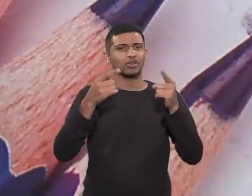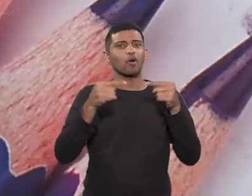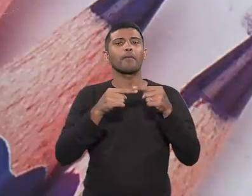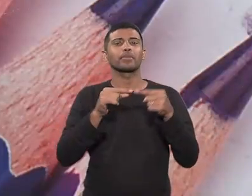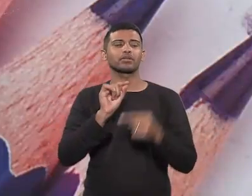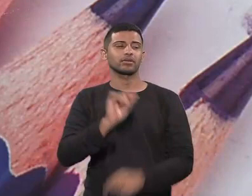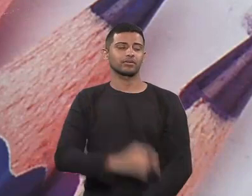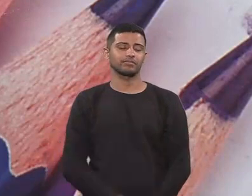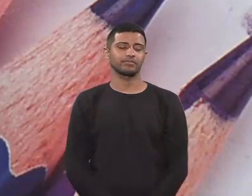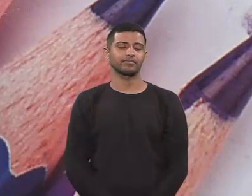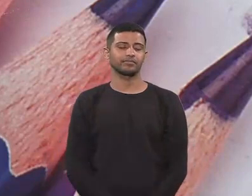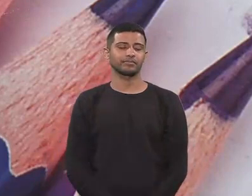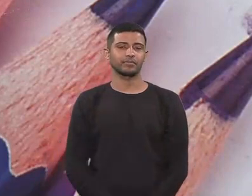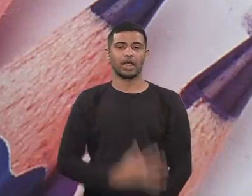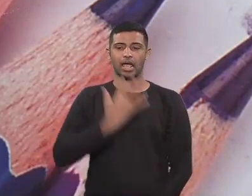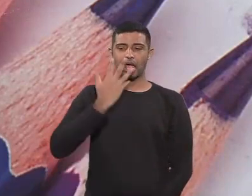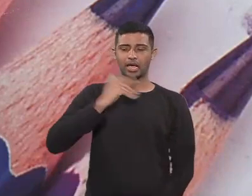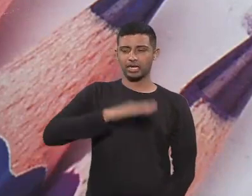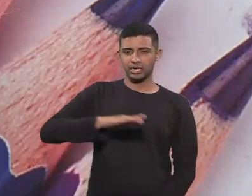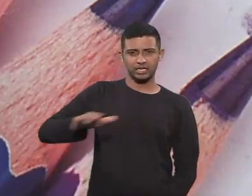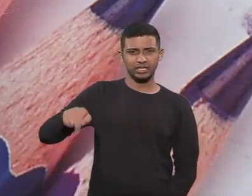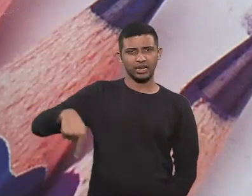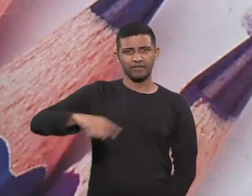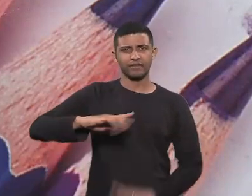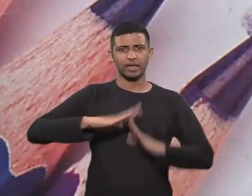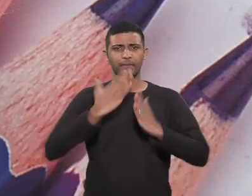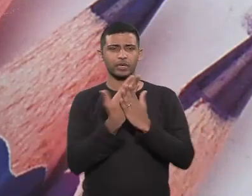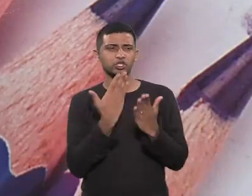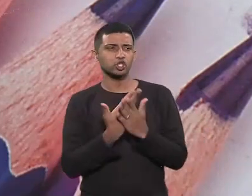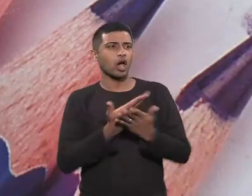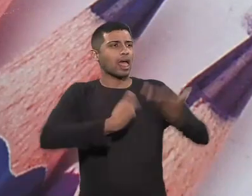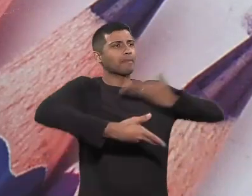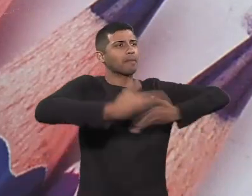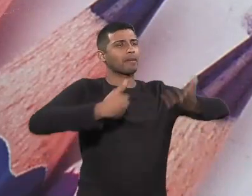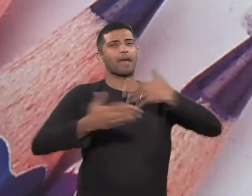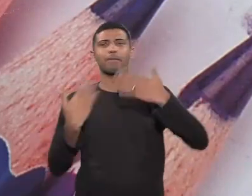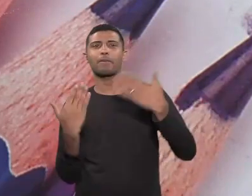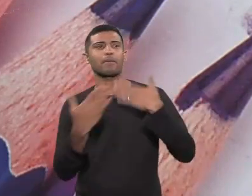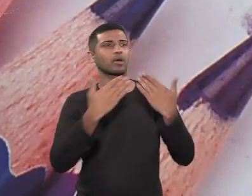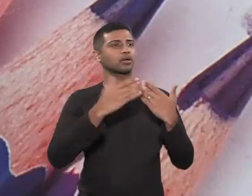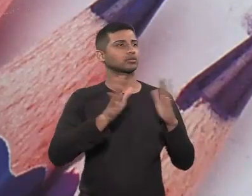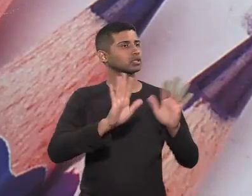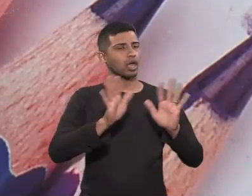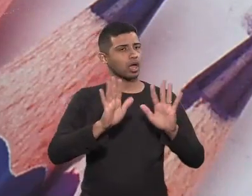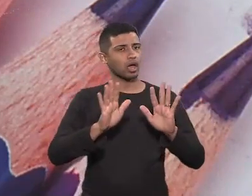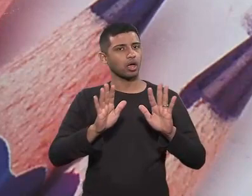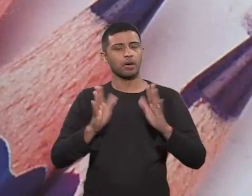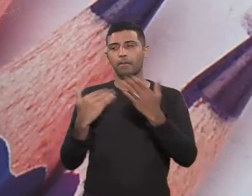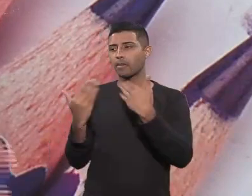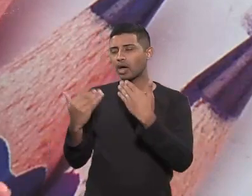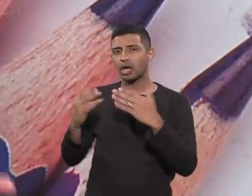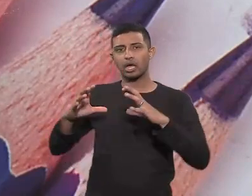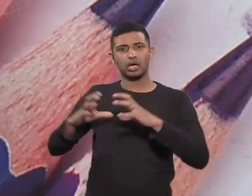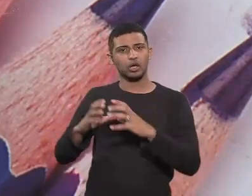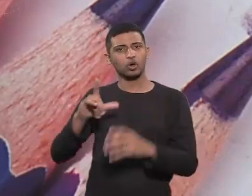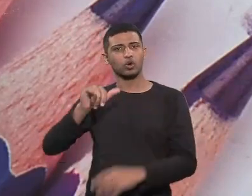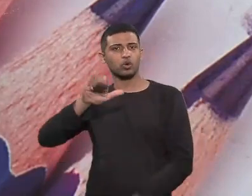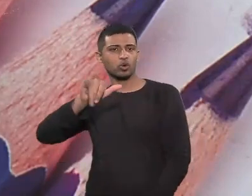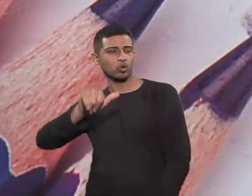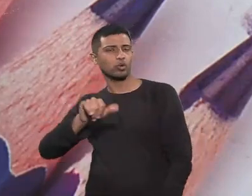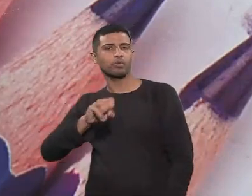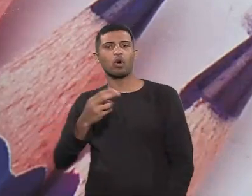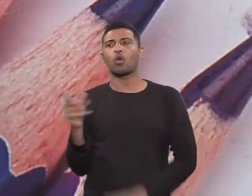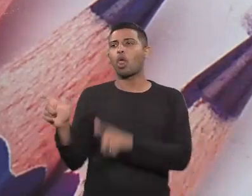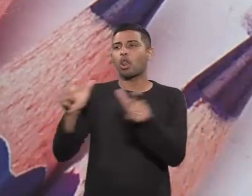legítima, que é: a criança ela não vai para a escola para socializar. socializar, ela socializa no clube, ela socializa em